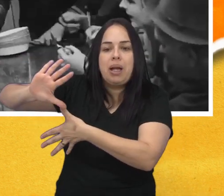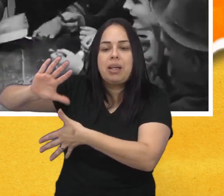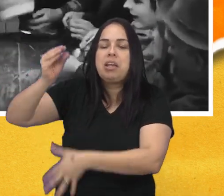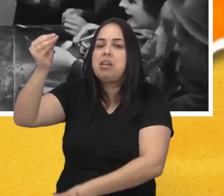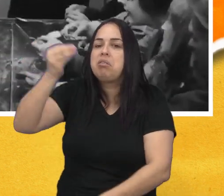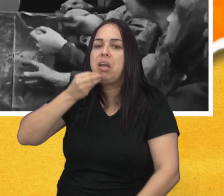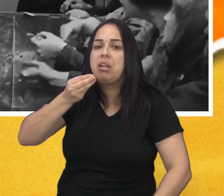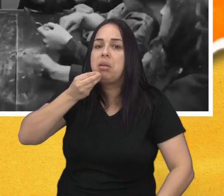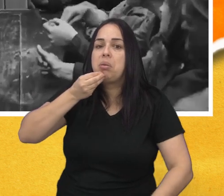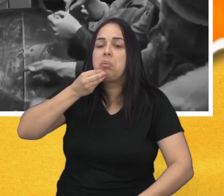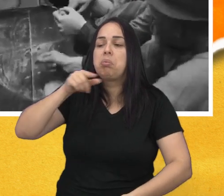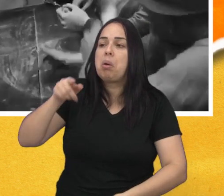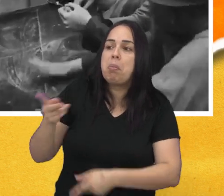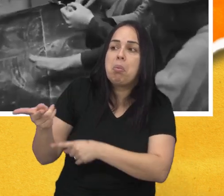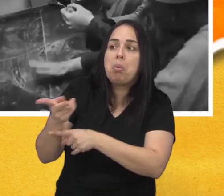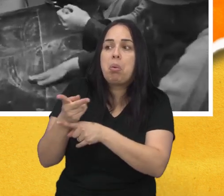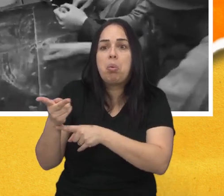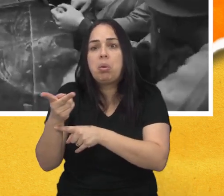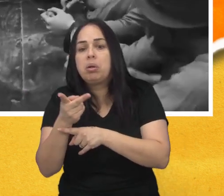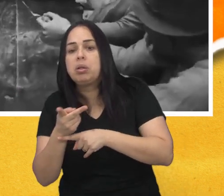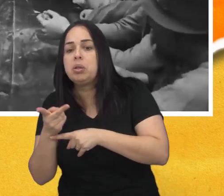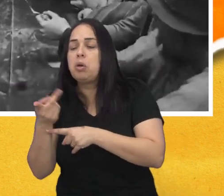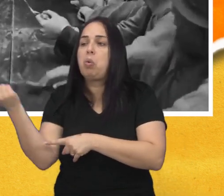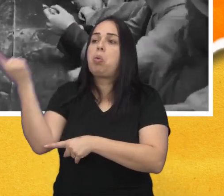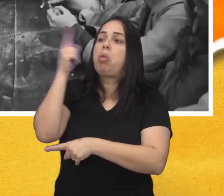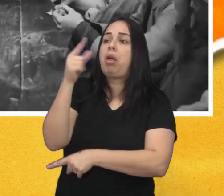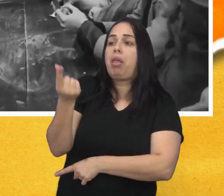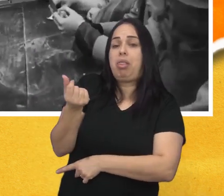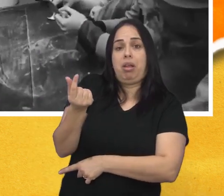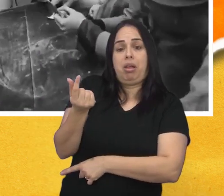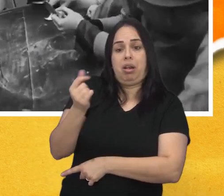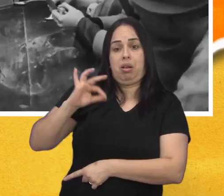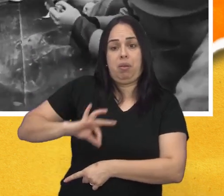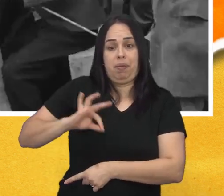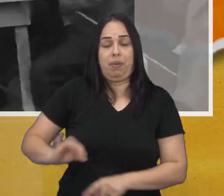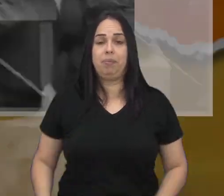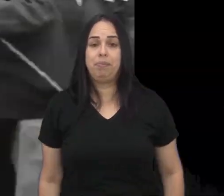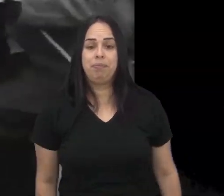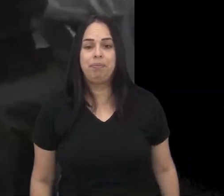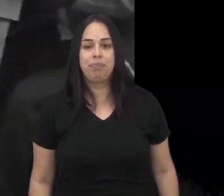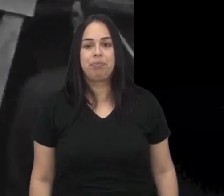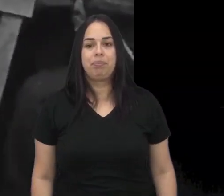sobreviver em um mundo hostil, procurando por uma forma de ganhar dinheiro em seu novo lar.